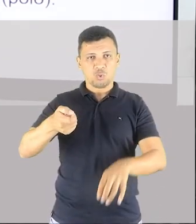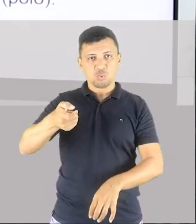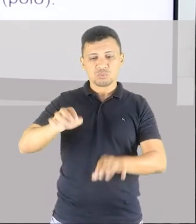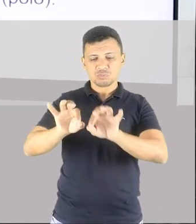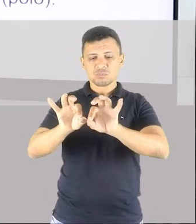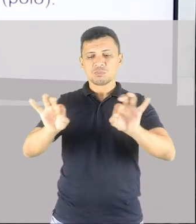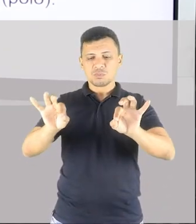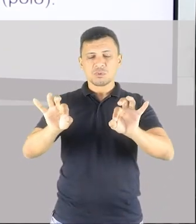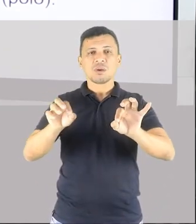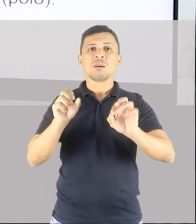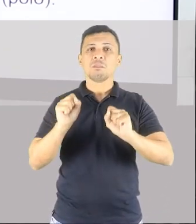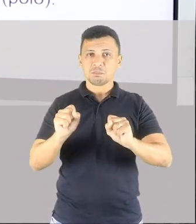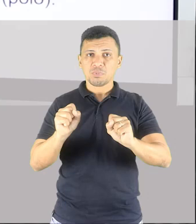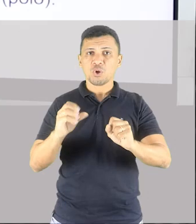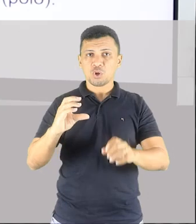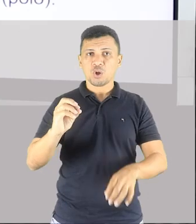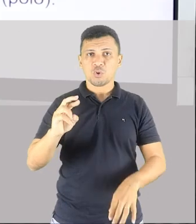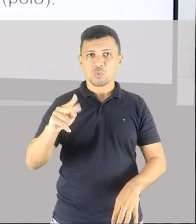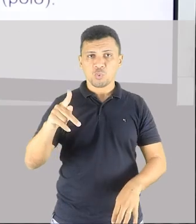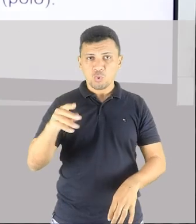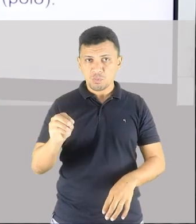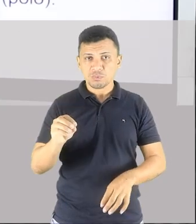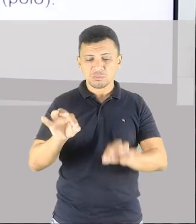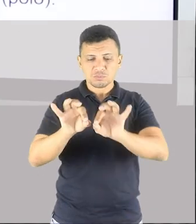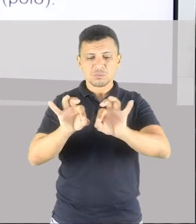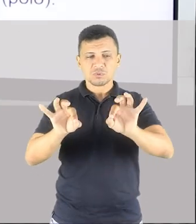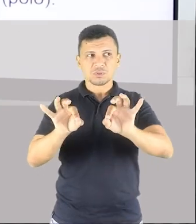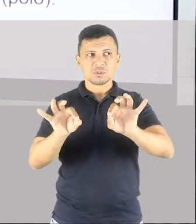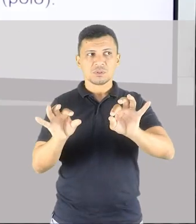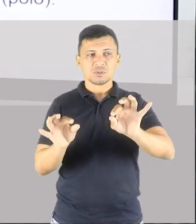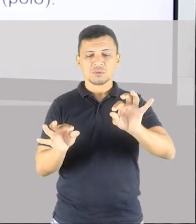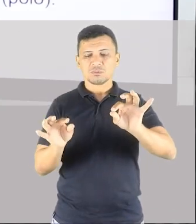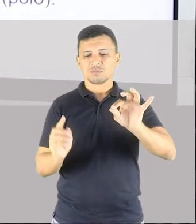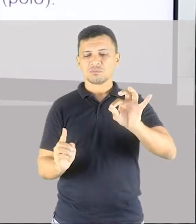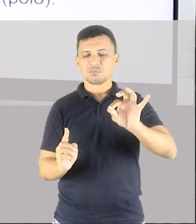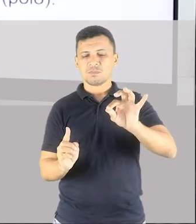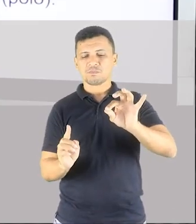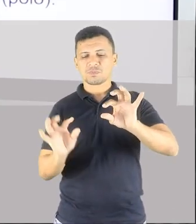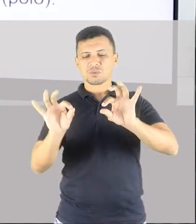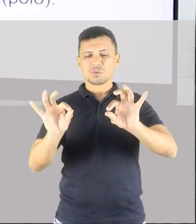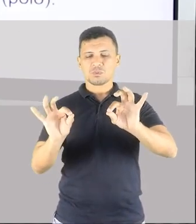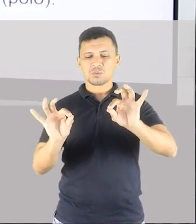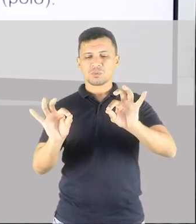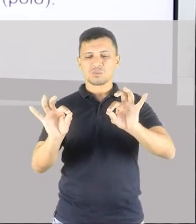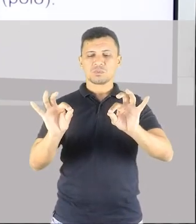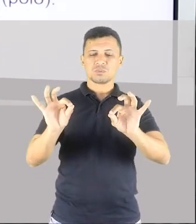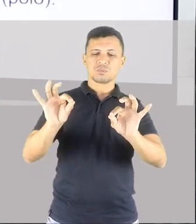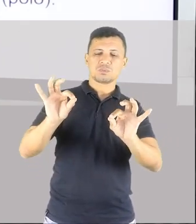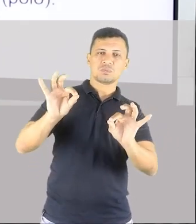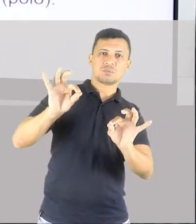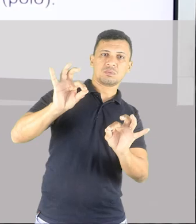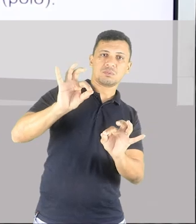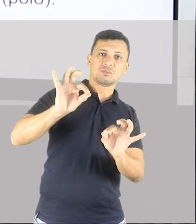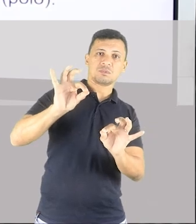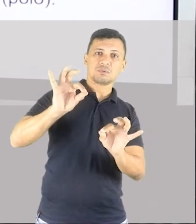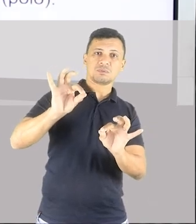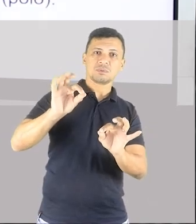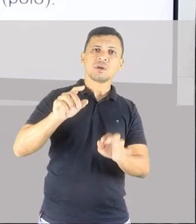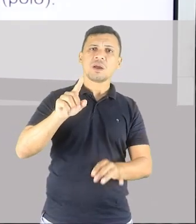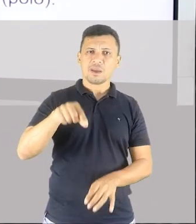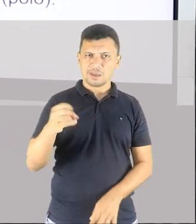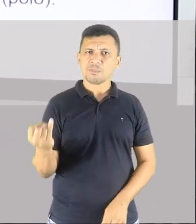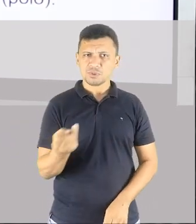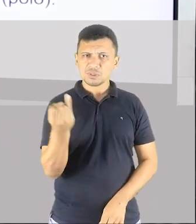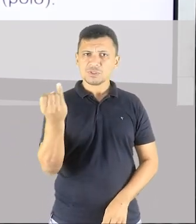corpo extenso. Então, um torque seria assim, ó, um giro que você dá nele, tá? Ah, mas isso é tão importante? É,